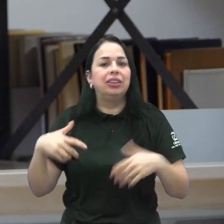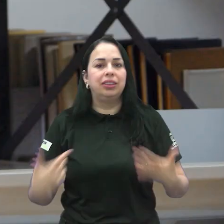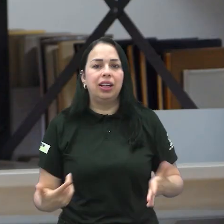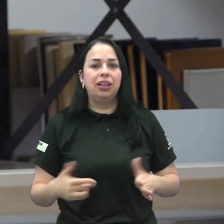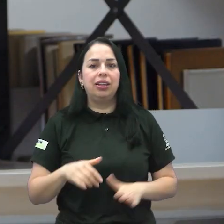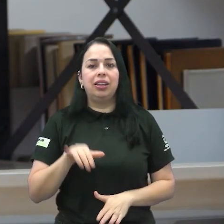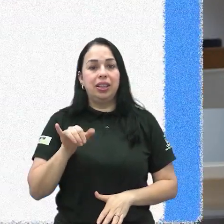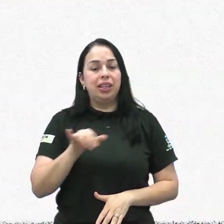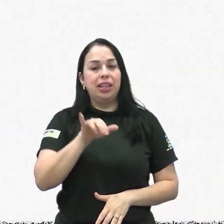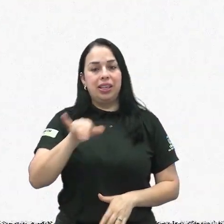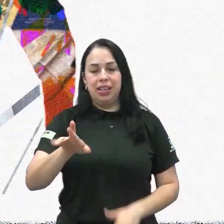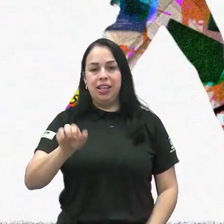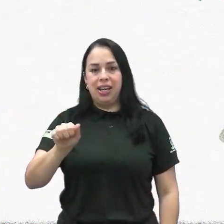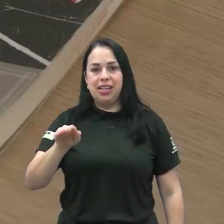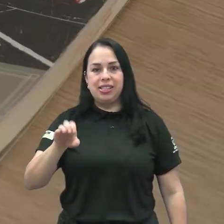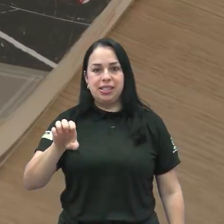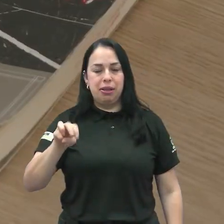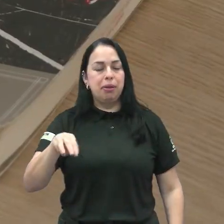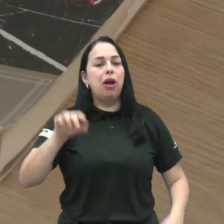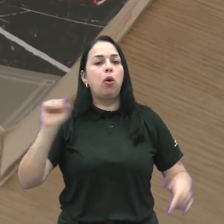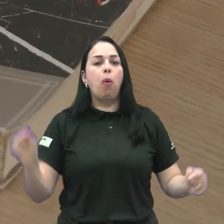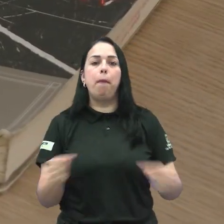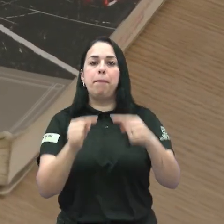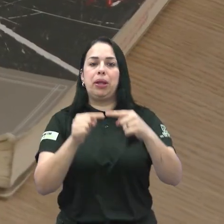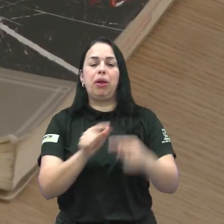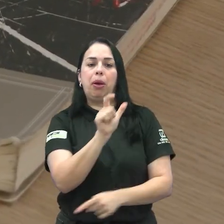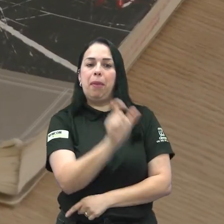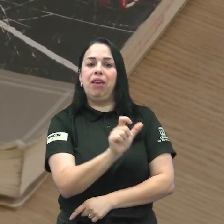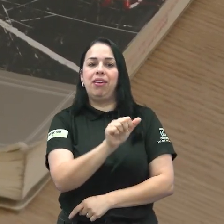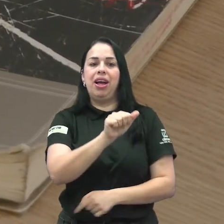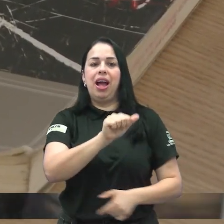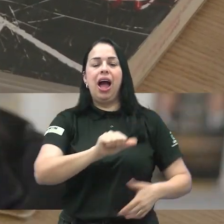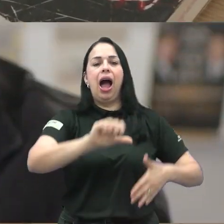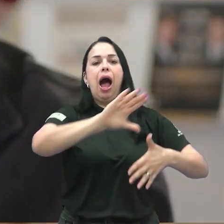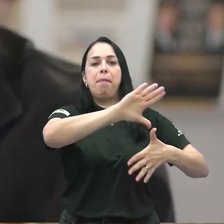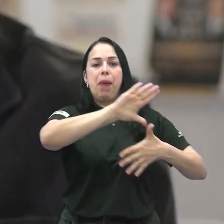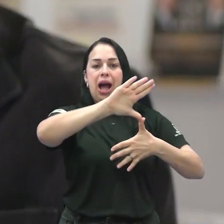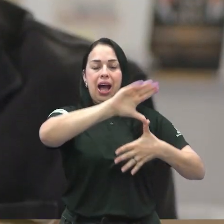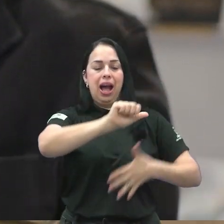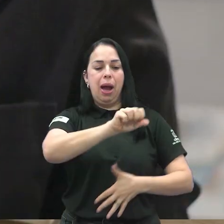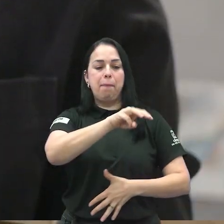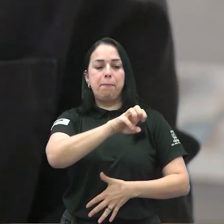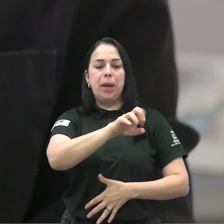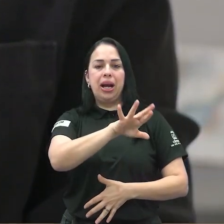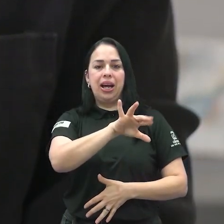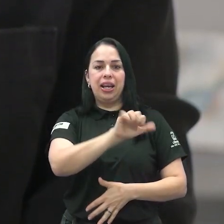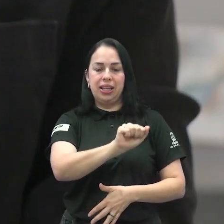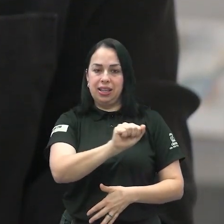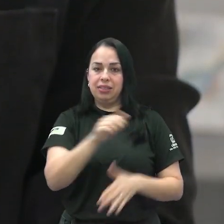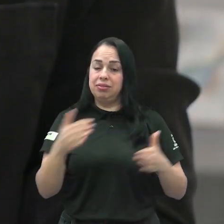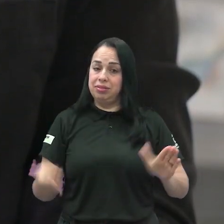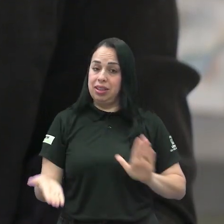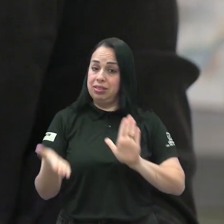de América. Assim, com essa confissão escondida logo na apresentação, o livro mostra que